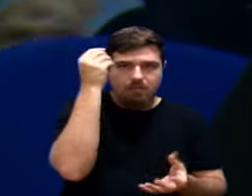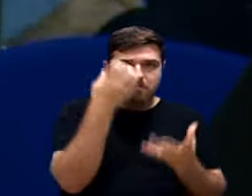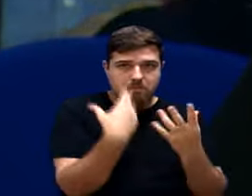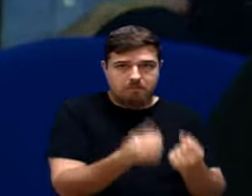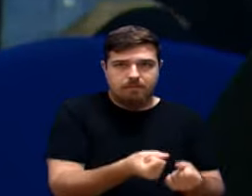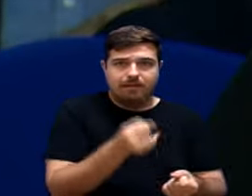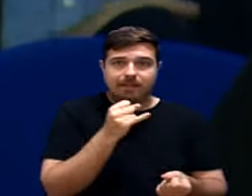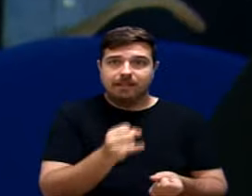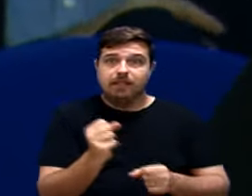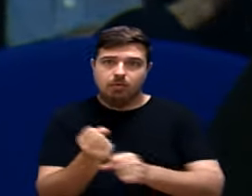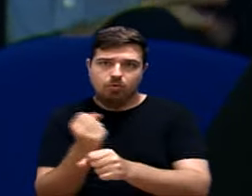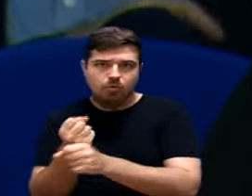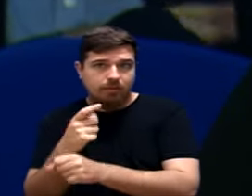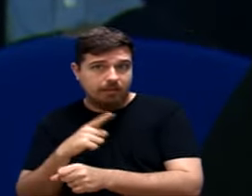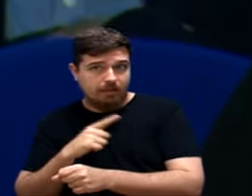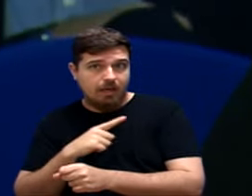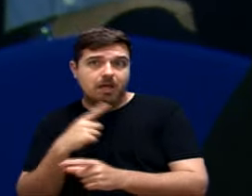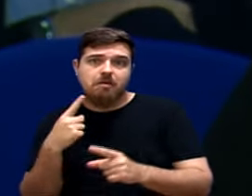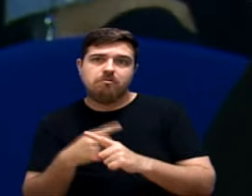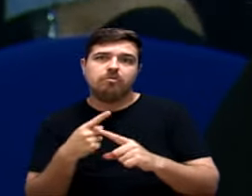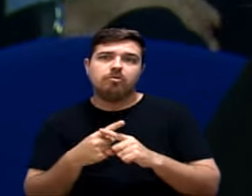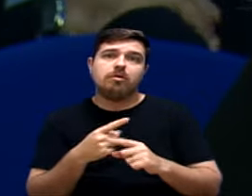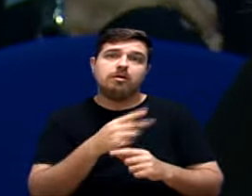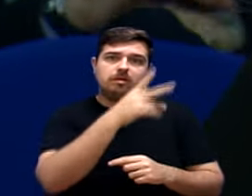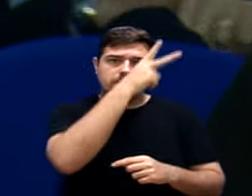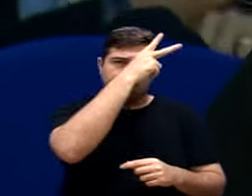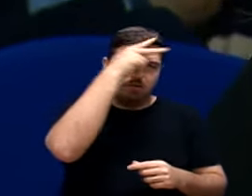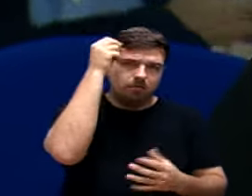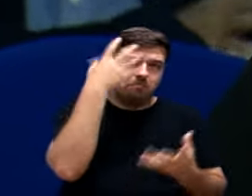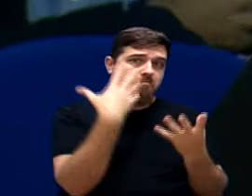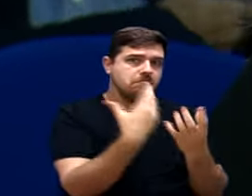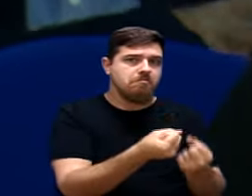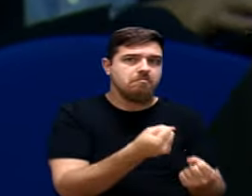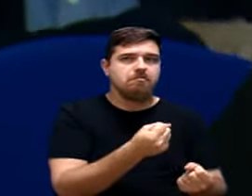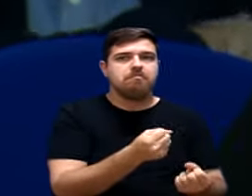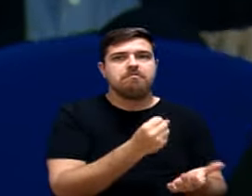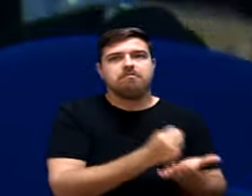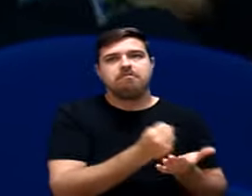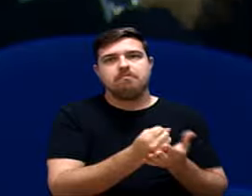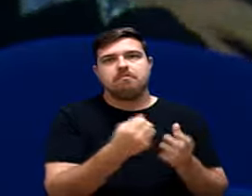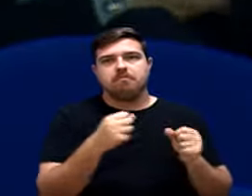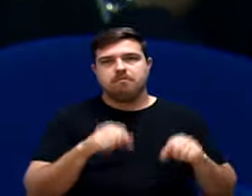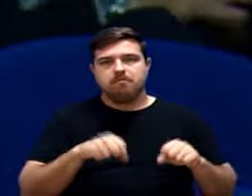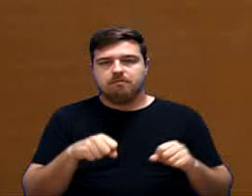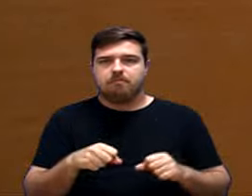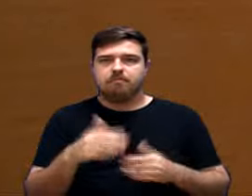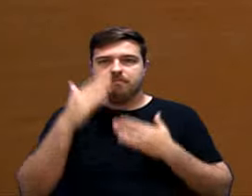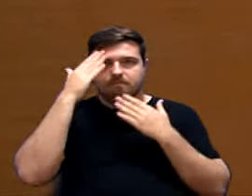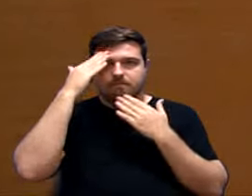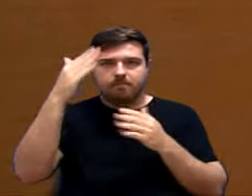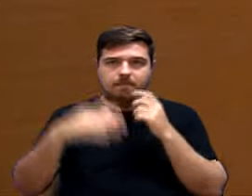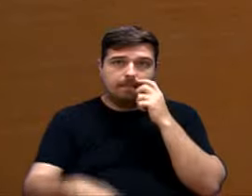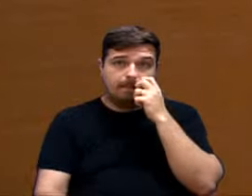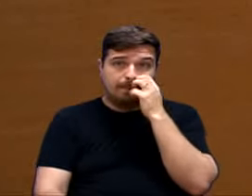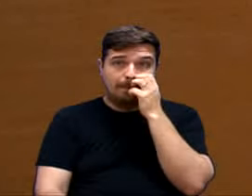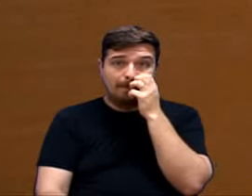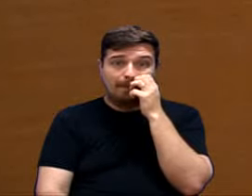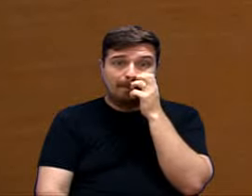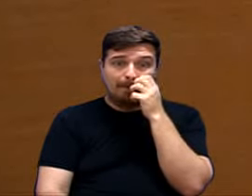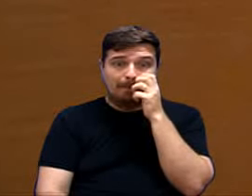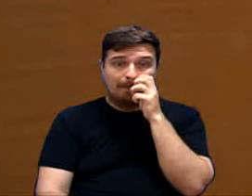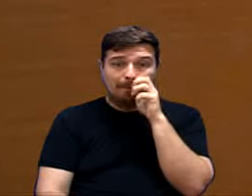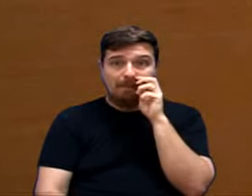algum lugar é porque foi aprovado Que isso fique bem claro para todos obrigada é eu